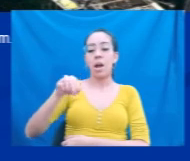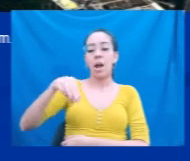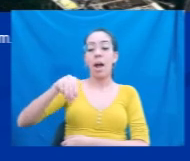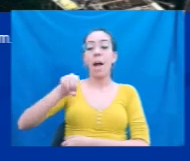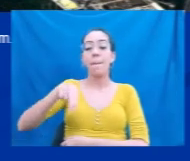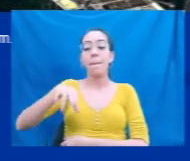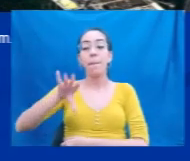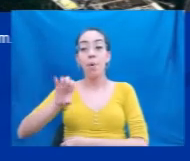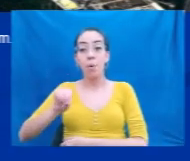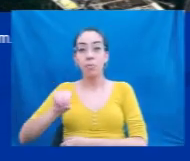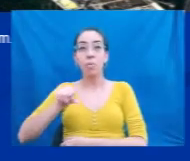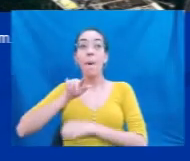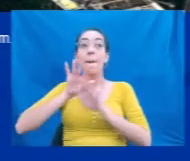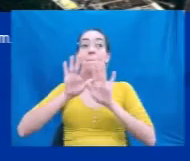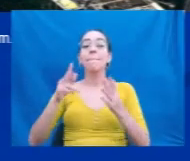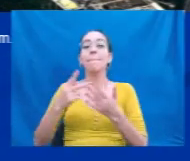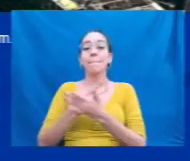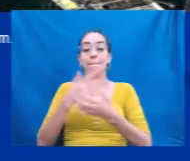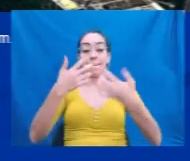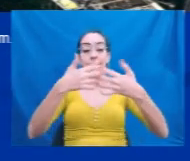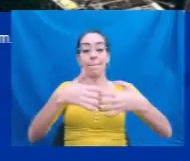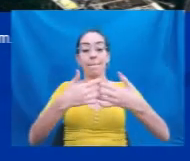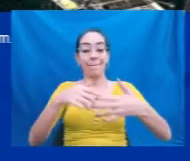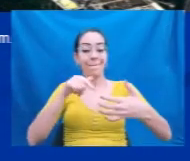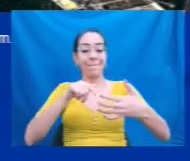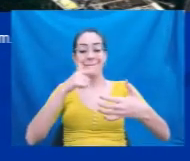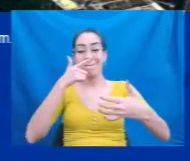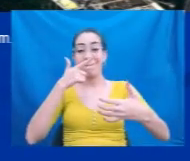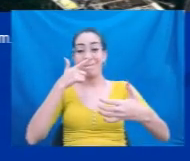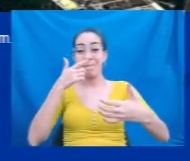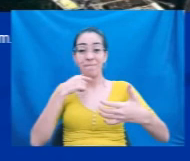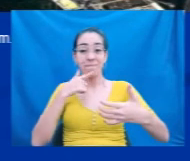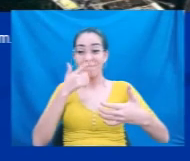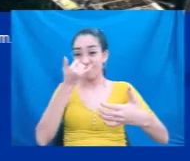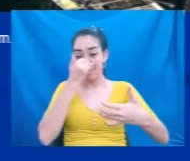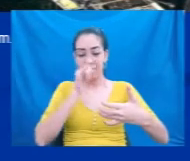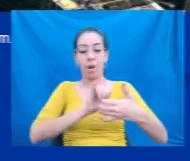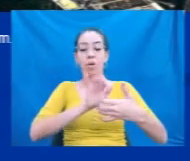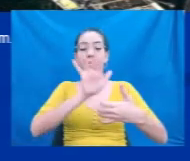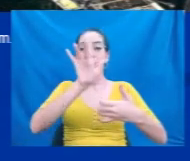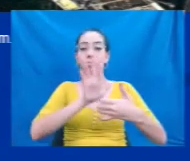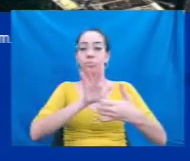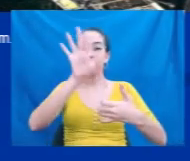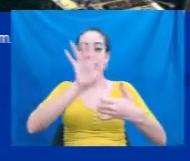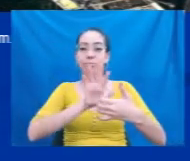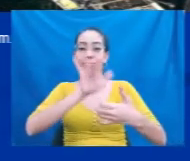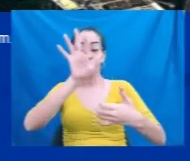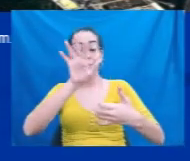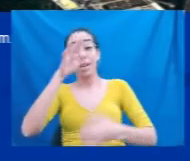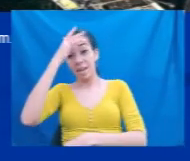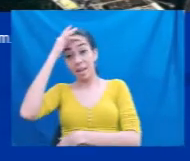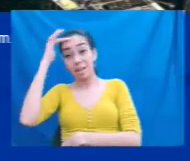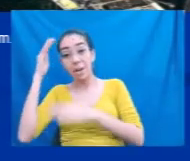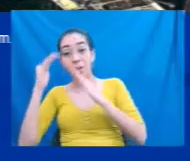a população que morava aqui no entorno, ela foi evacuada né? E nesse acidente não houve feridos. Então